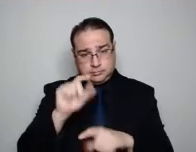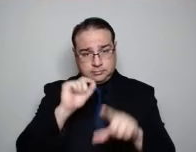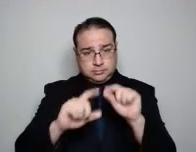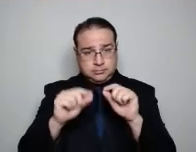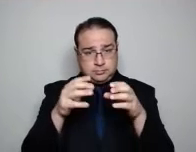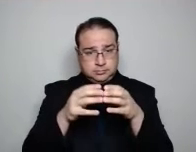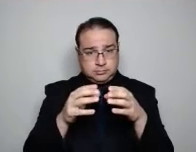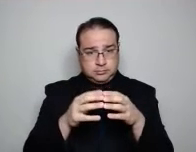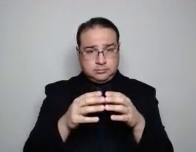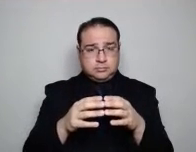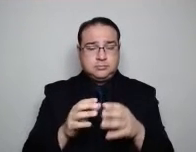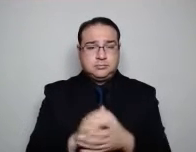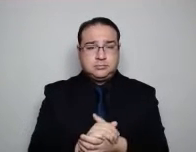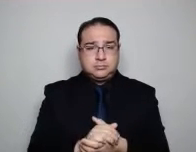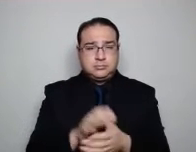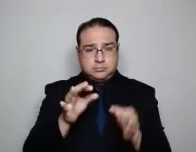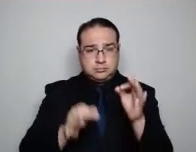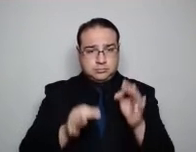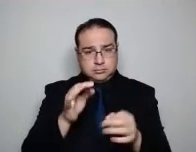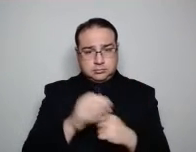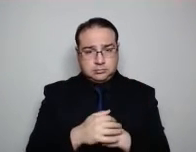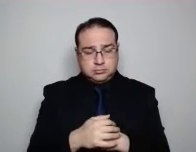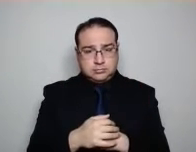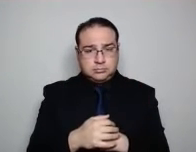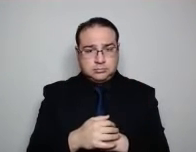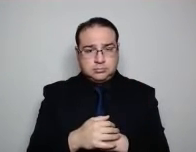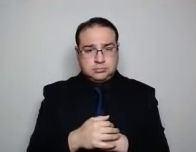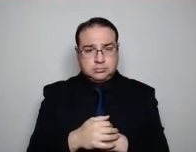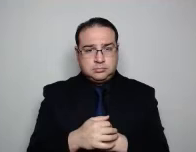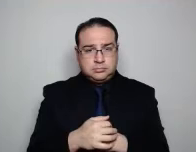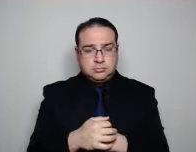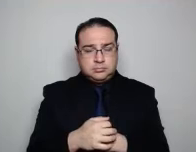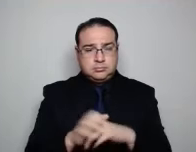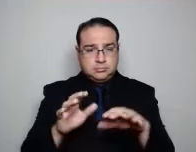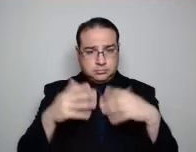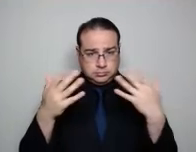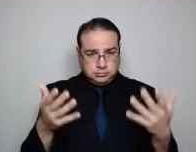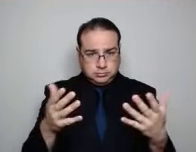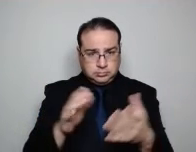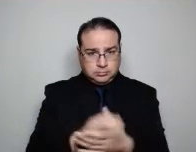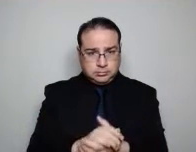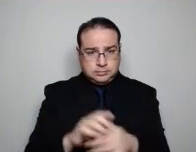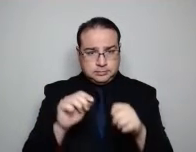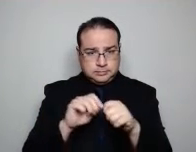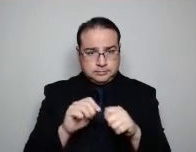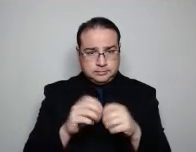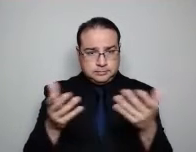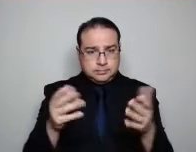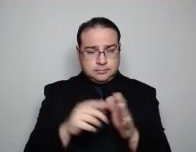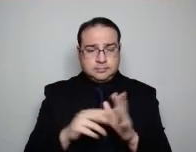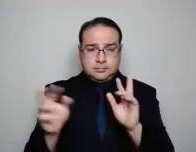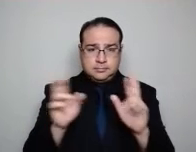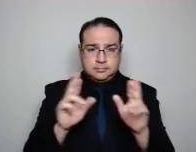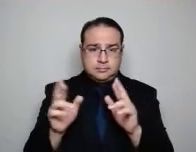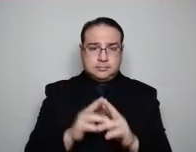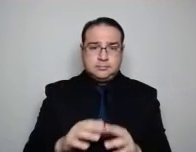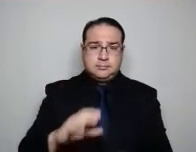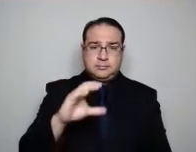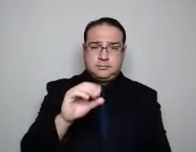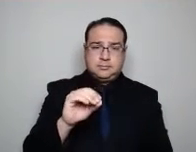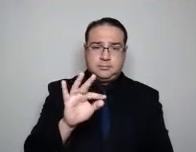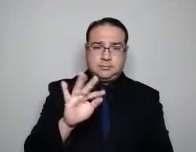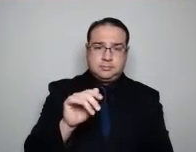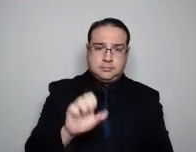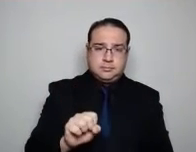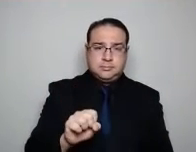turma de juízes esse julgamento. Então, o que a gente está vendo aqui, com relação a essa questão da cota, é a Unimed dizendo o